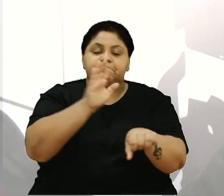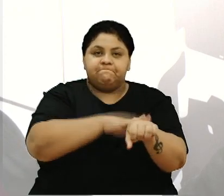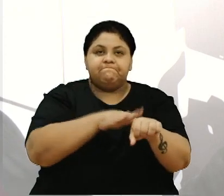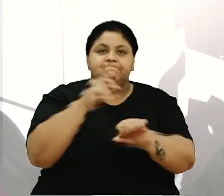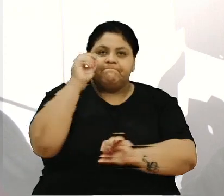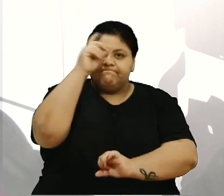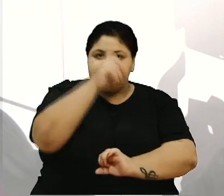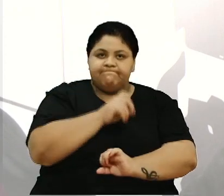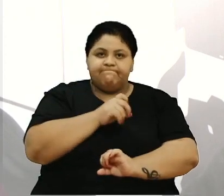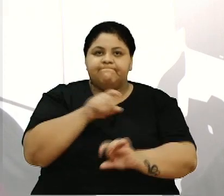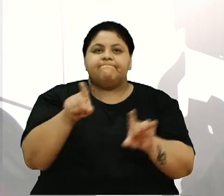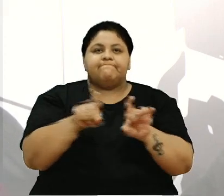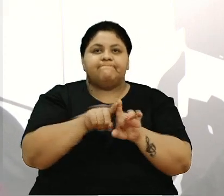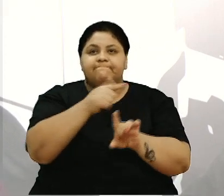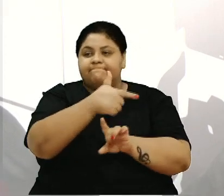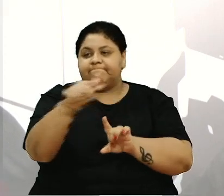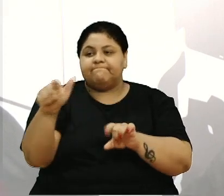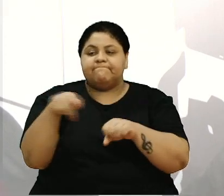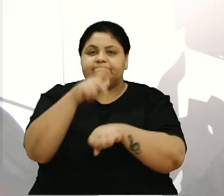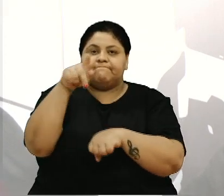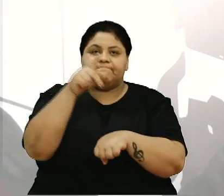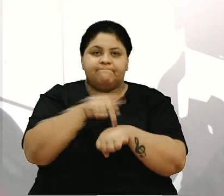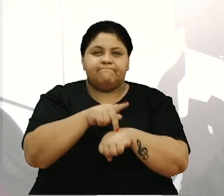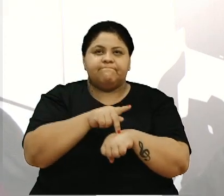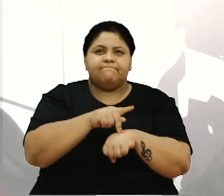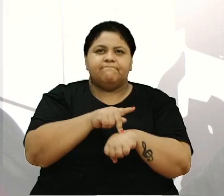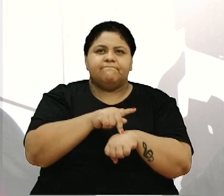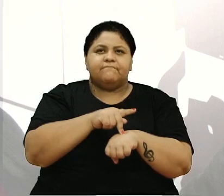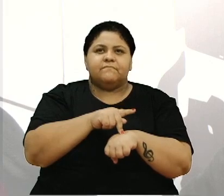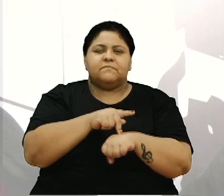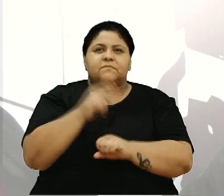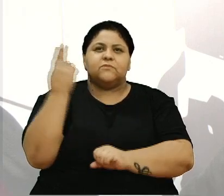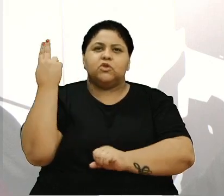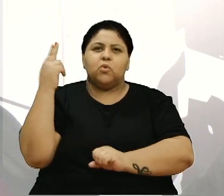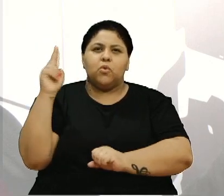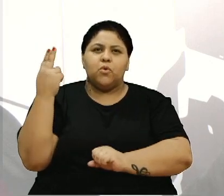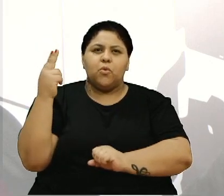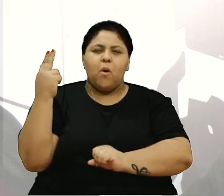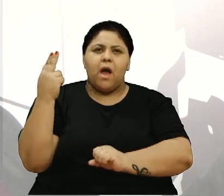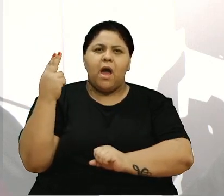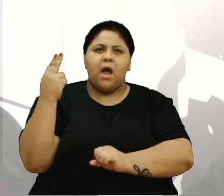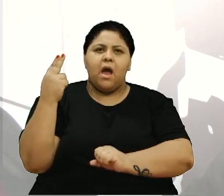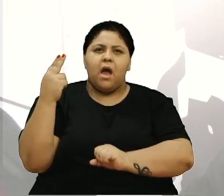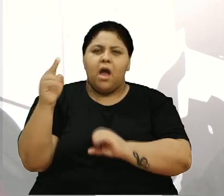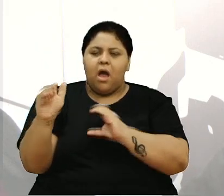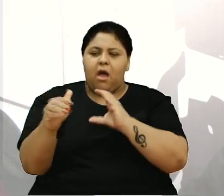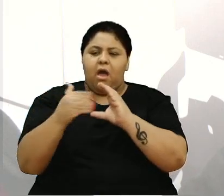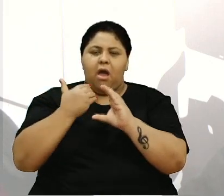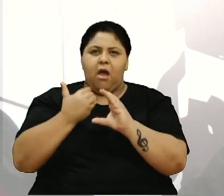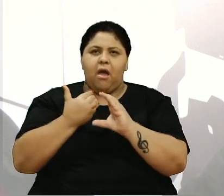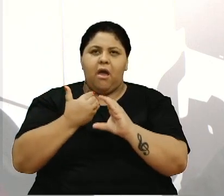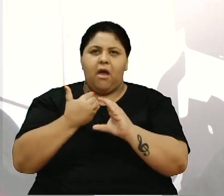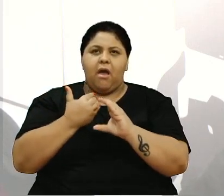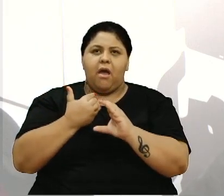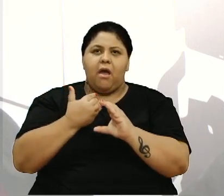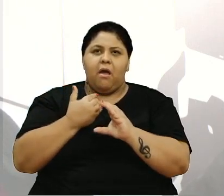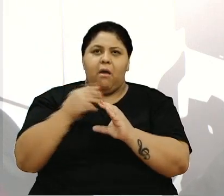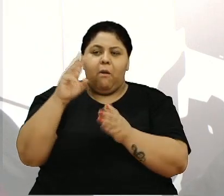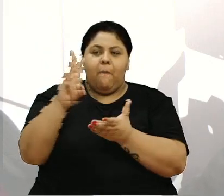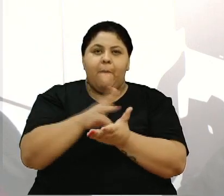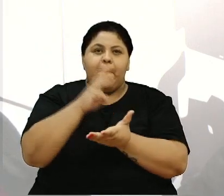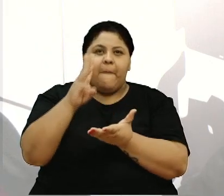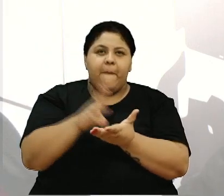difícil. Também de outros países, né? O pessoal do Uruguai, né? Mandando mensagens,